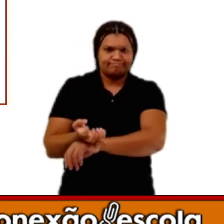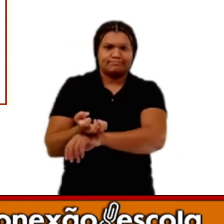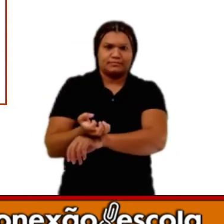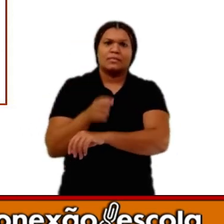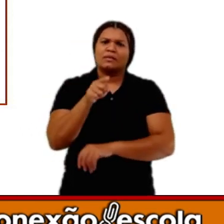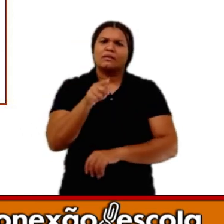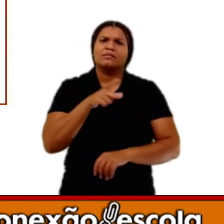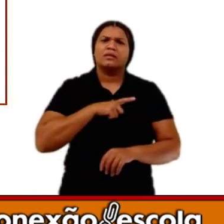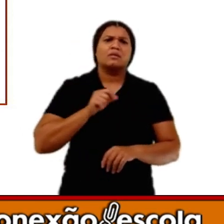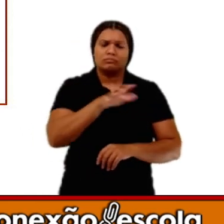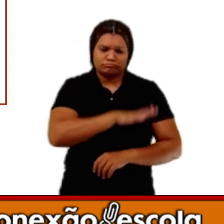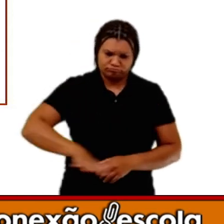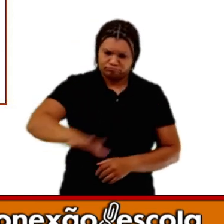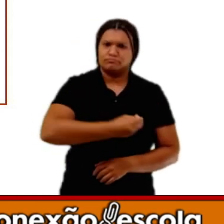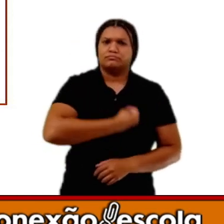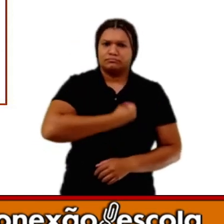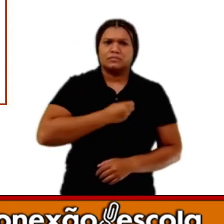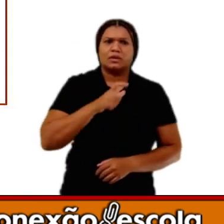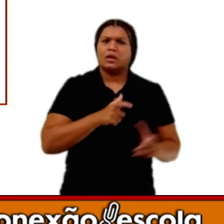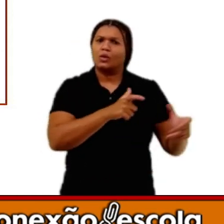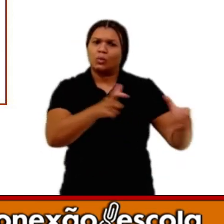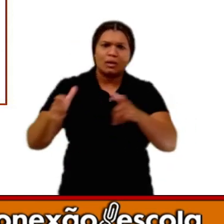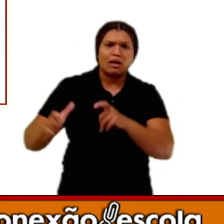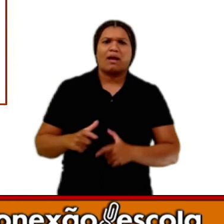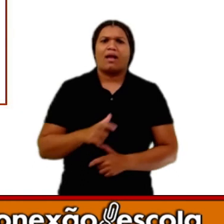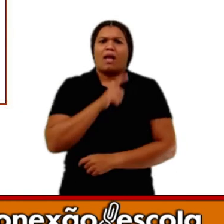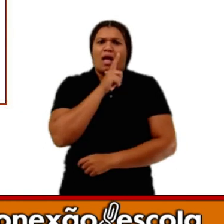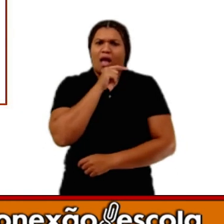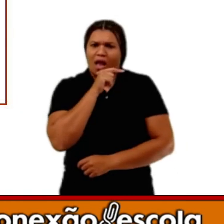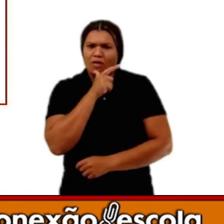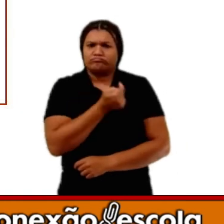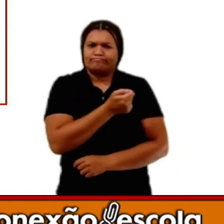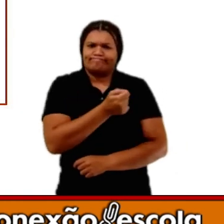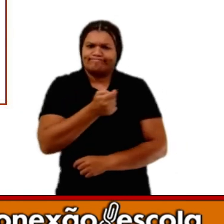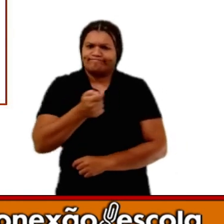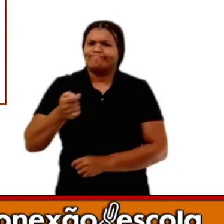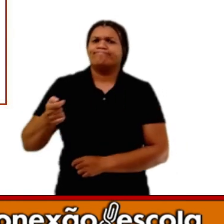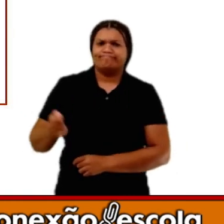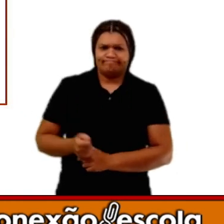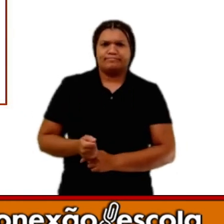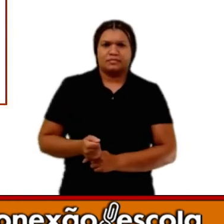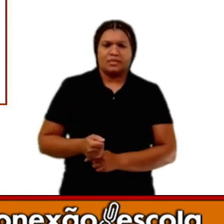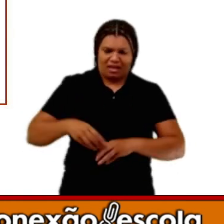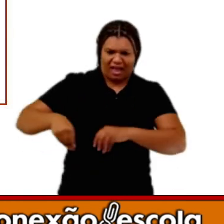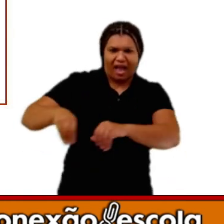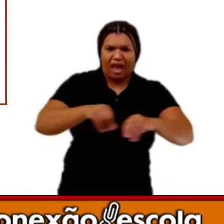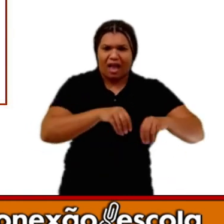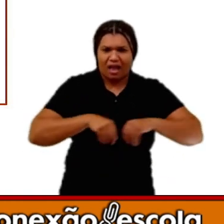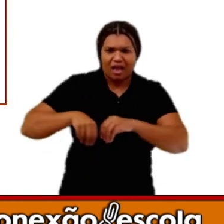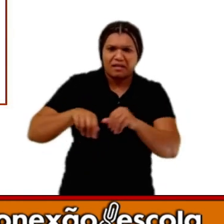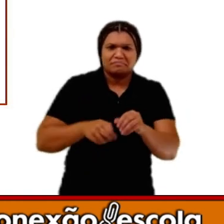de clima semiárido, apresenta baixos índices pluviométricos e os solos são pouco férteis.